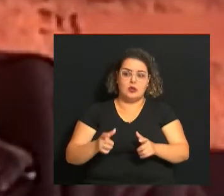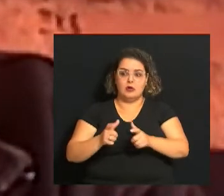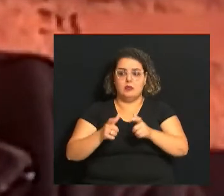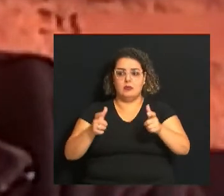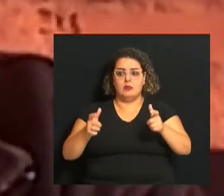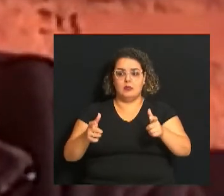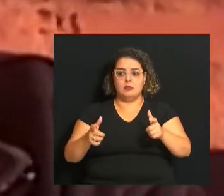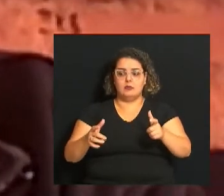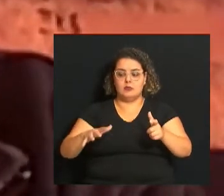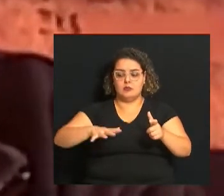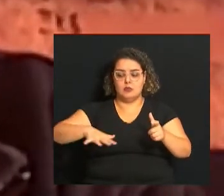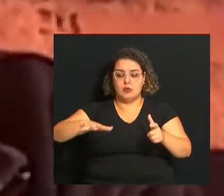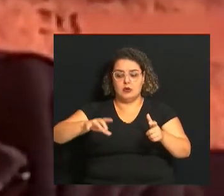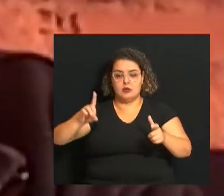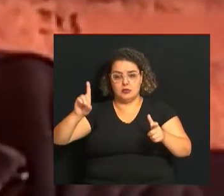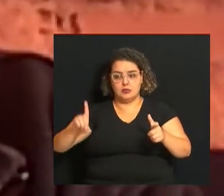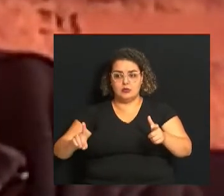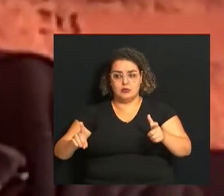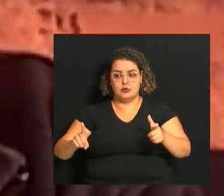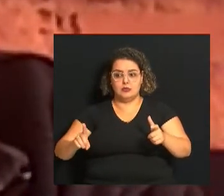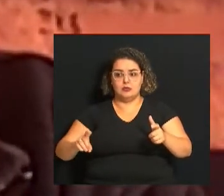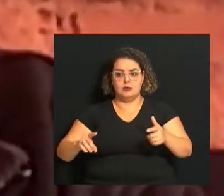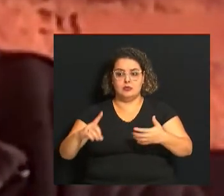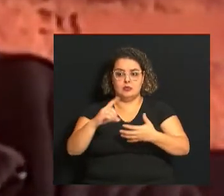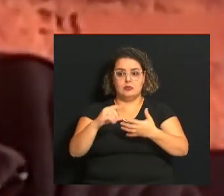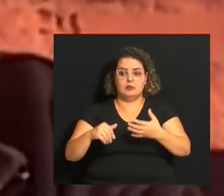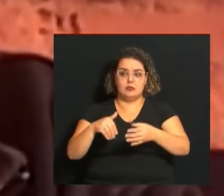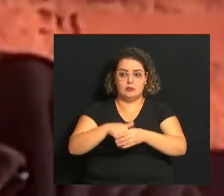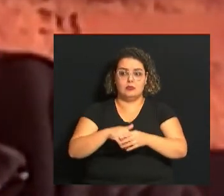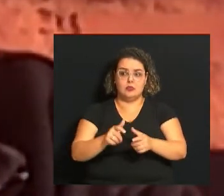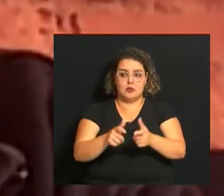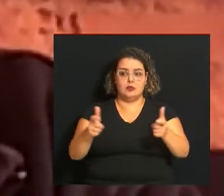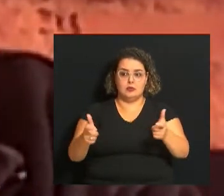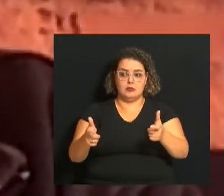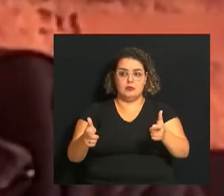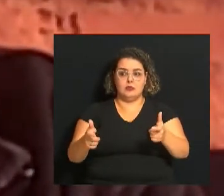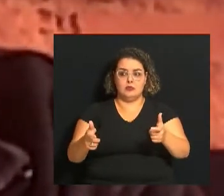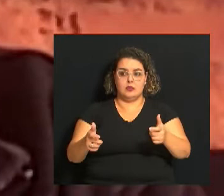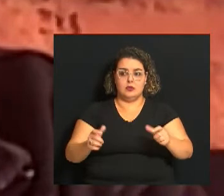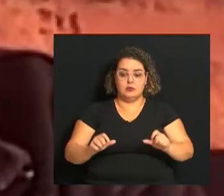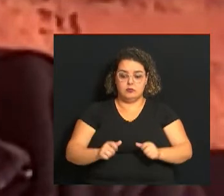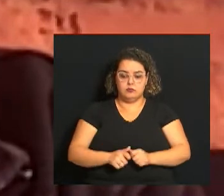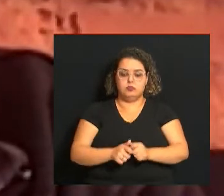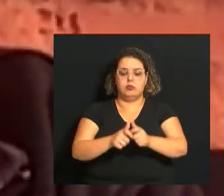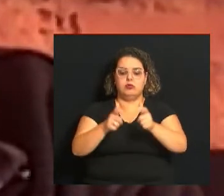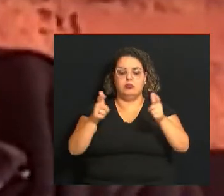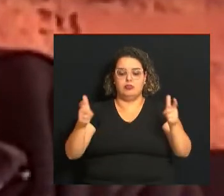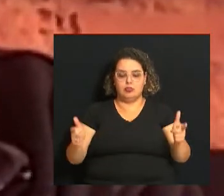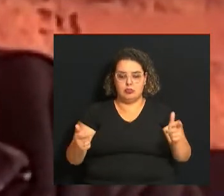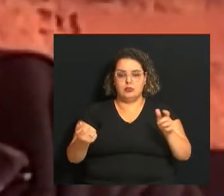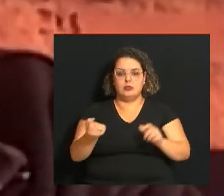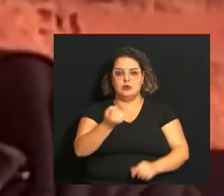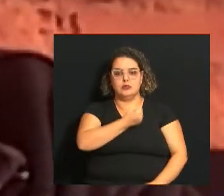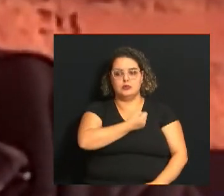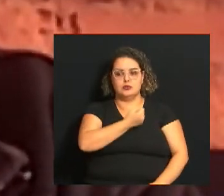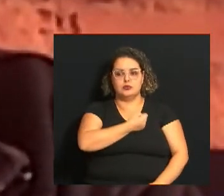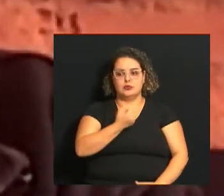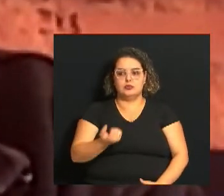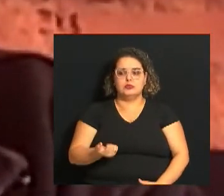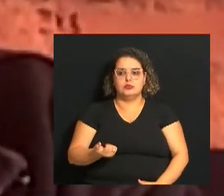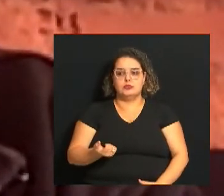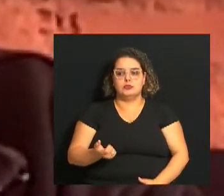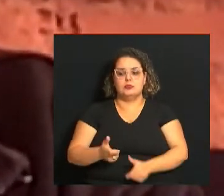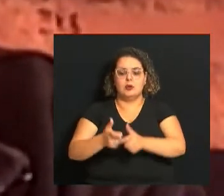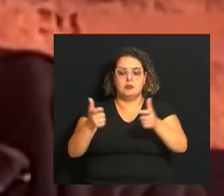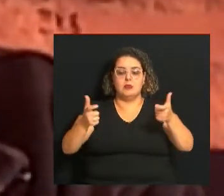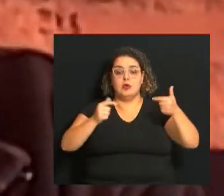muito forte. Nas últimas eleições o Macron venceu, mas houve um avanço expressivo, né, da direita, dos conservadores,